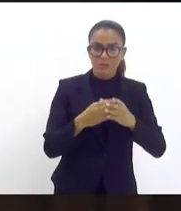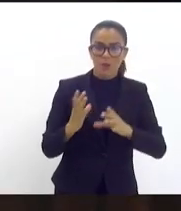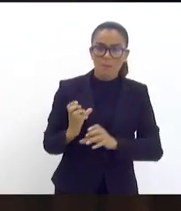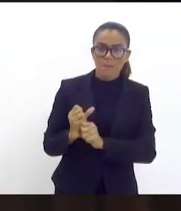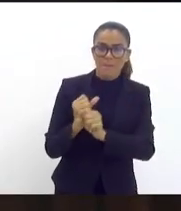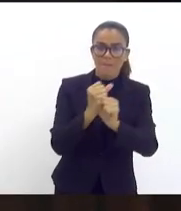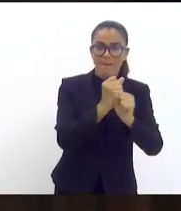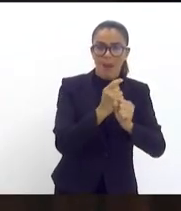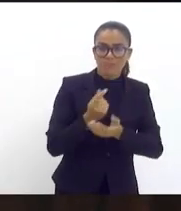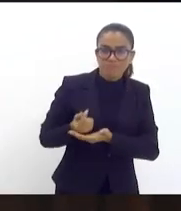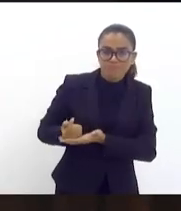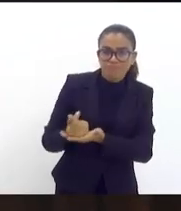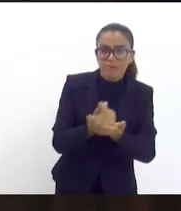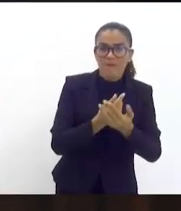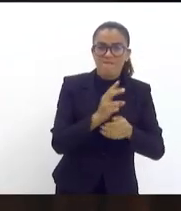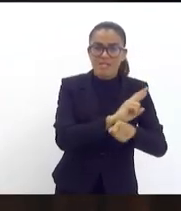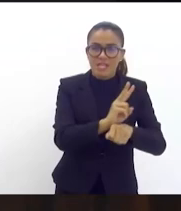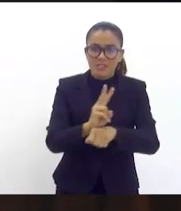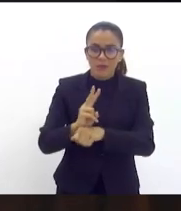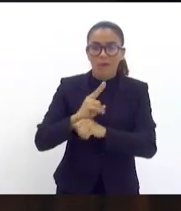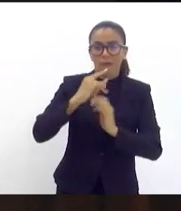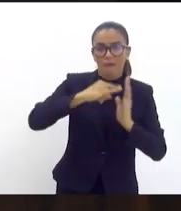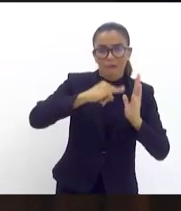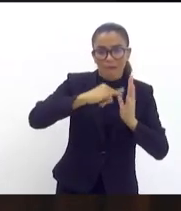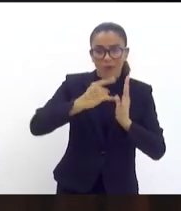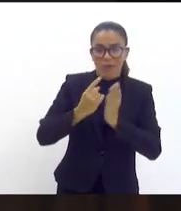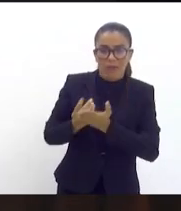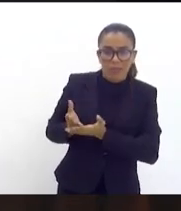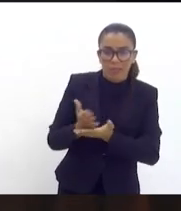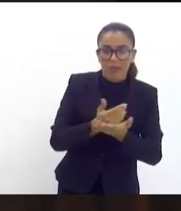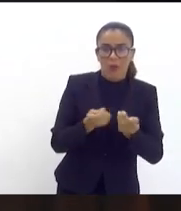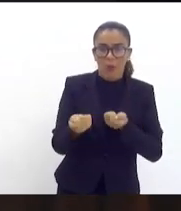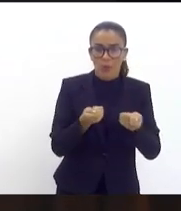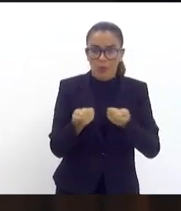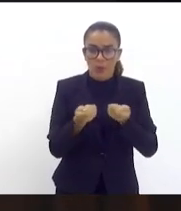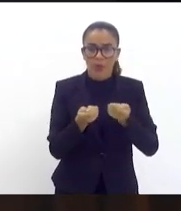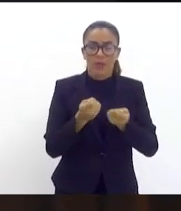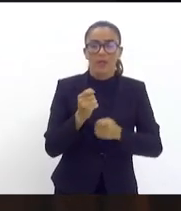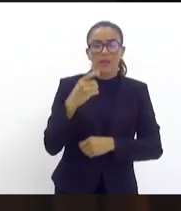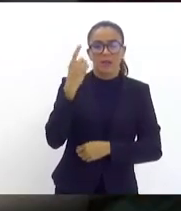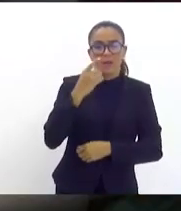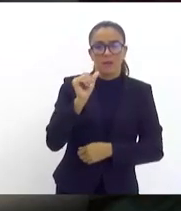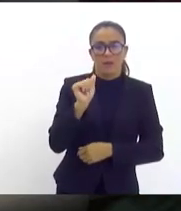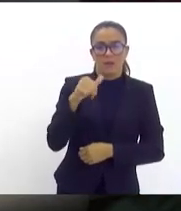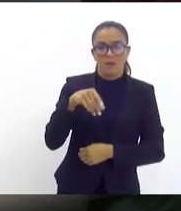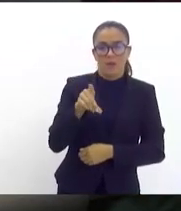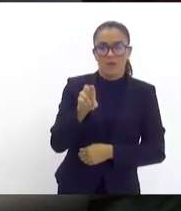Orçamento, Finanças, Fiscalização Financeira e Controle, deputado André Correia.